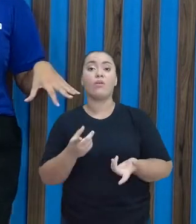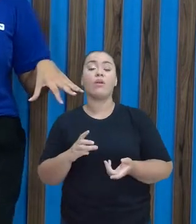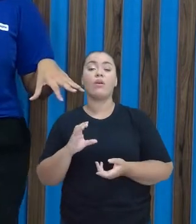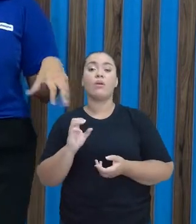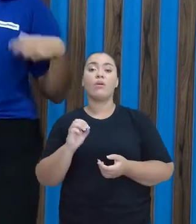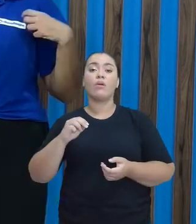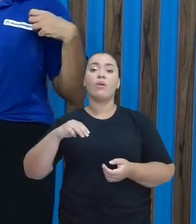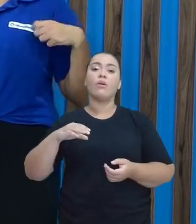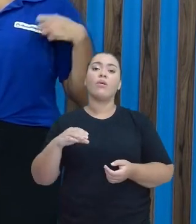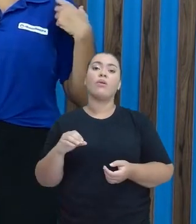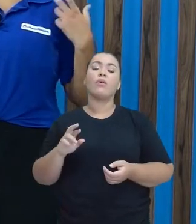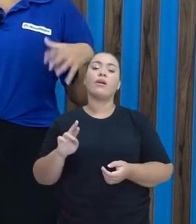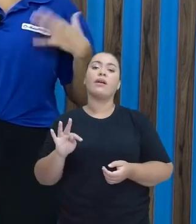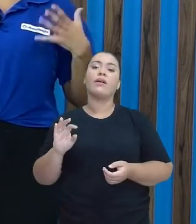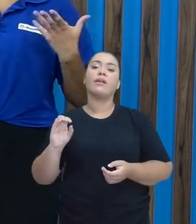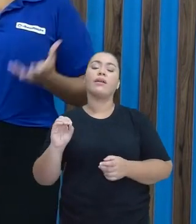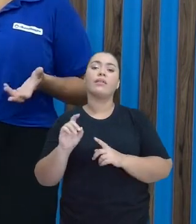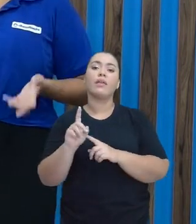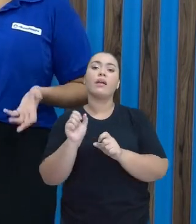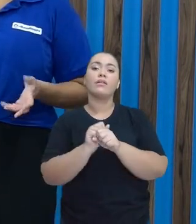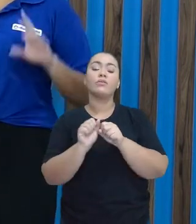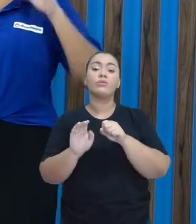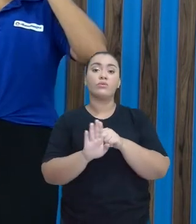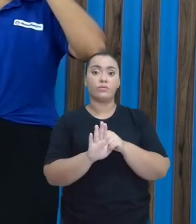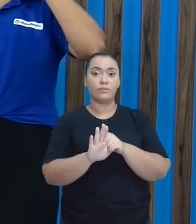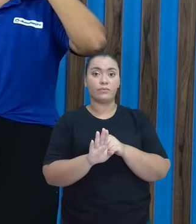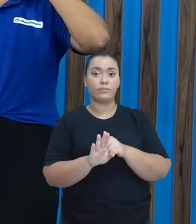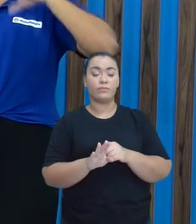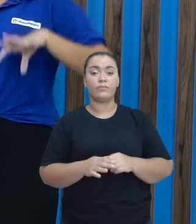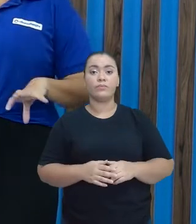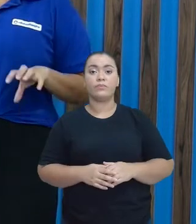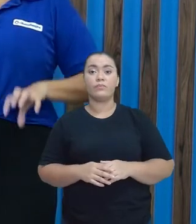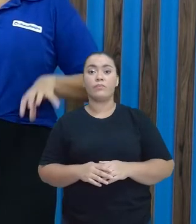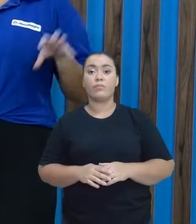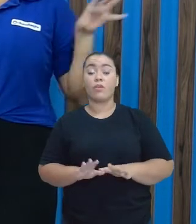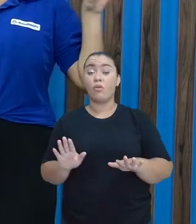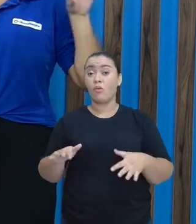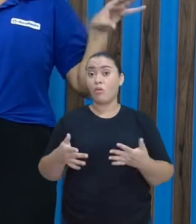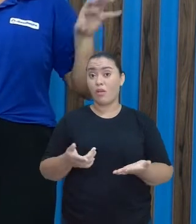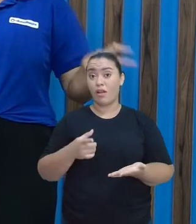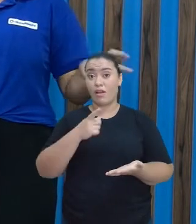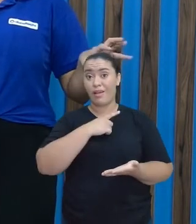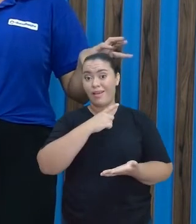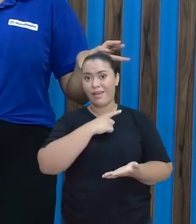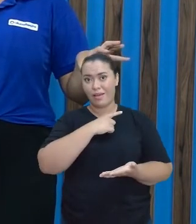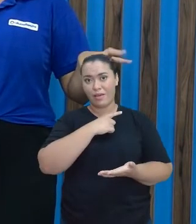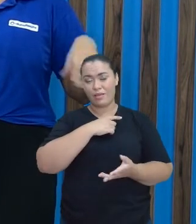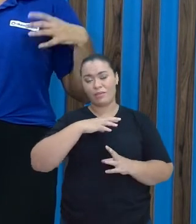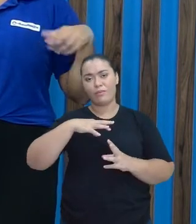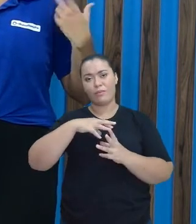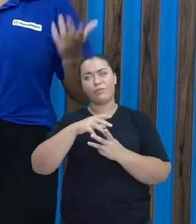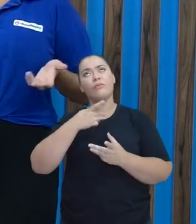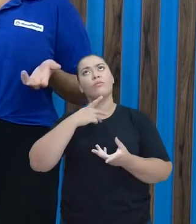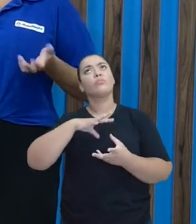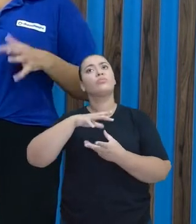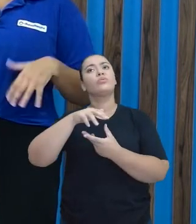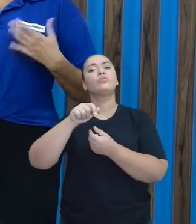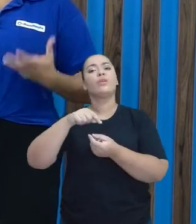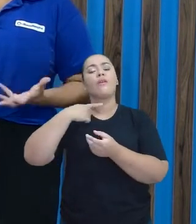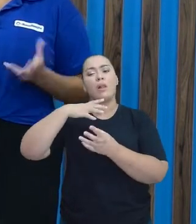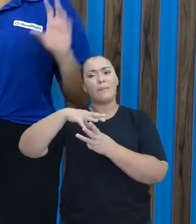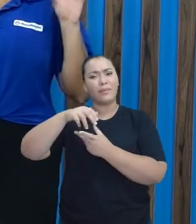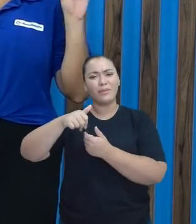são aqueles substantivos que ou eles existem no mundo, e quando eu digo no mundo,